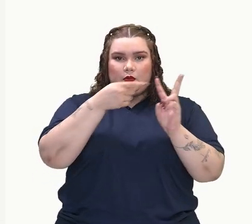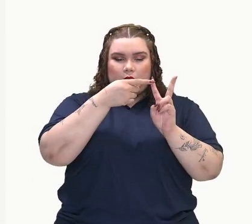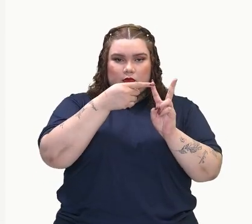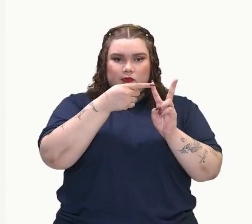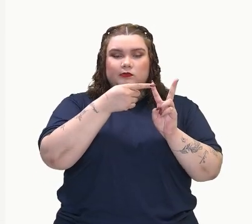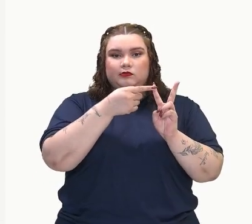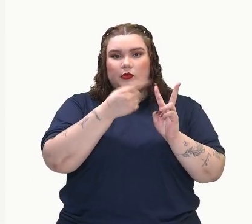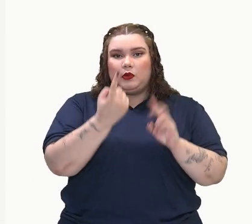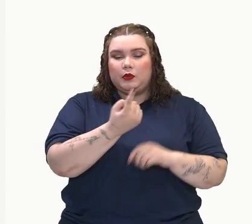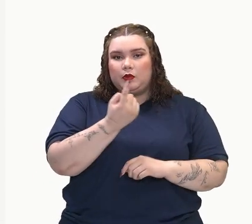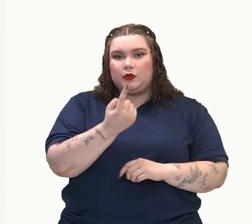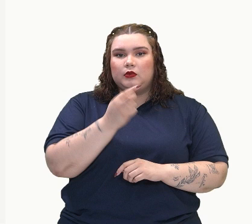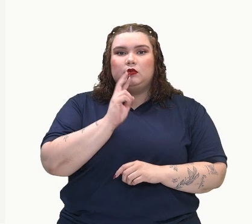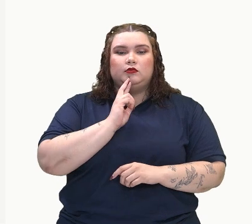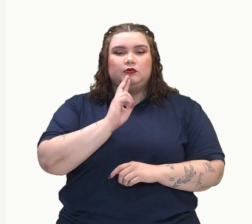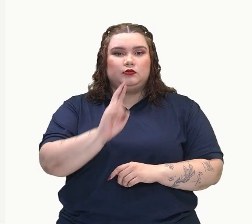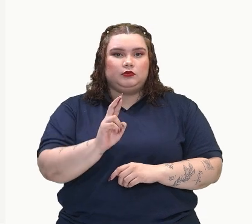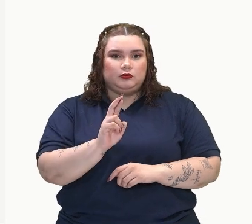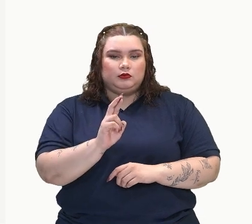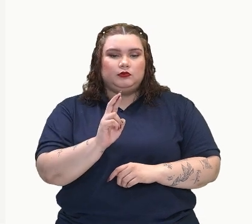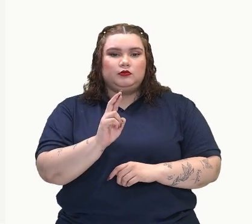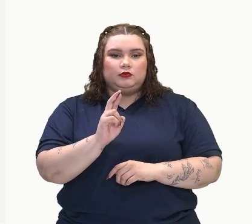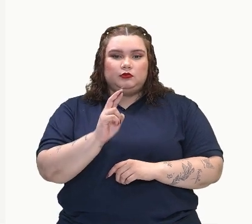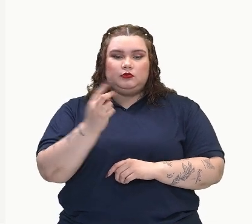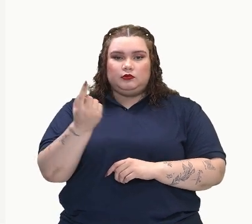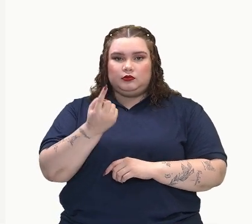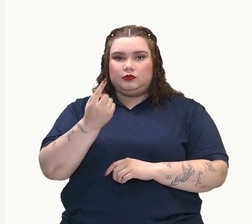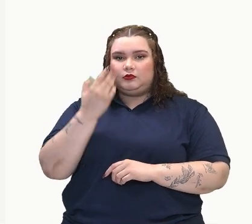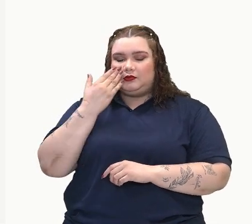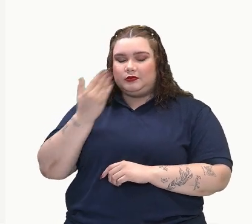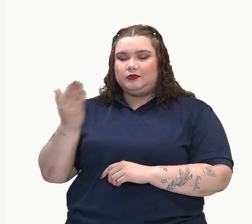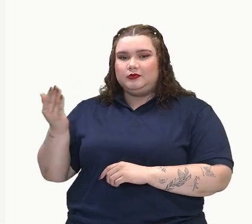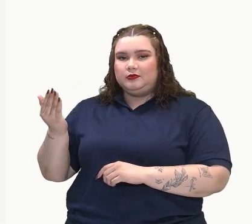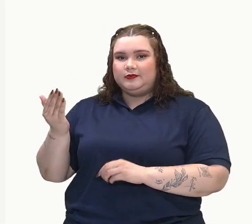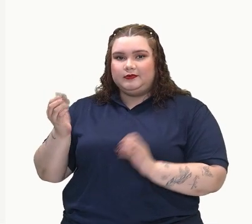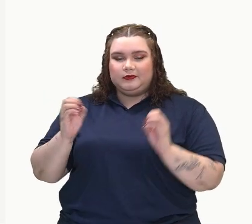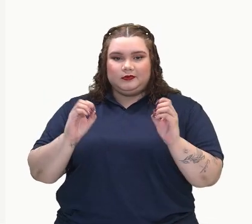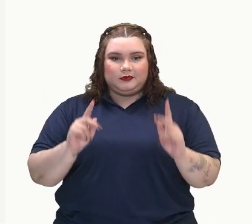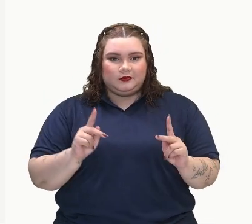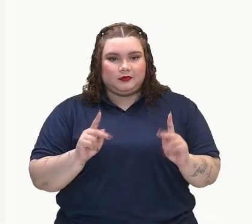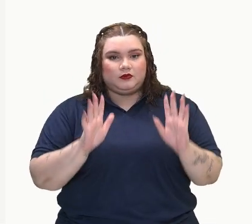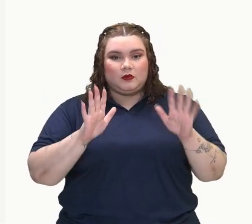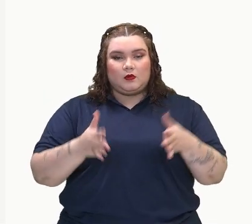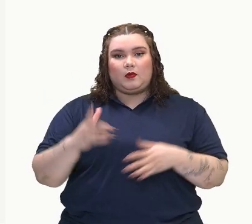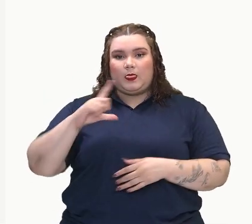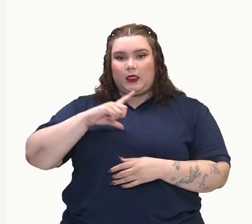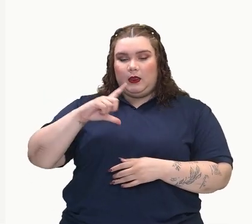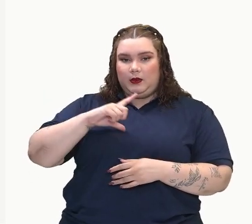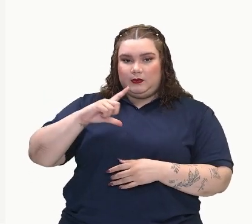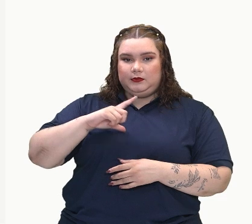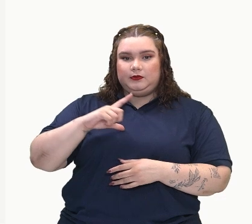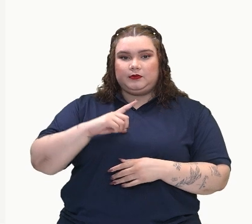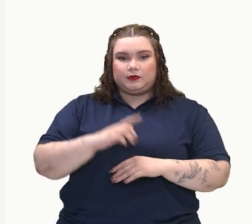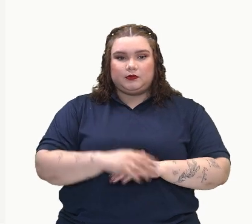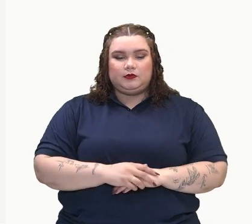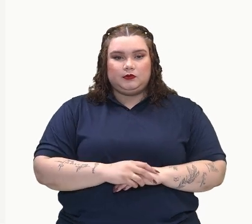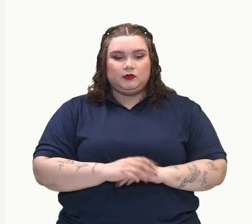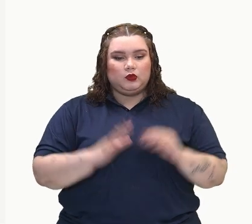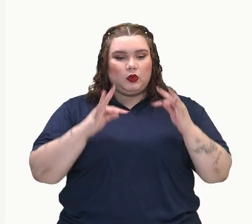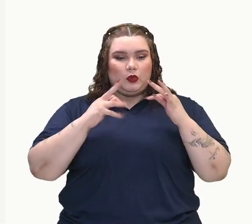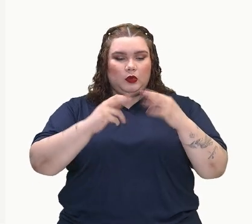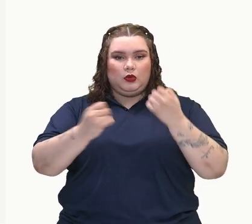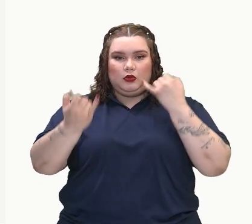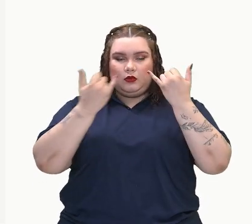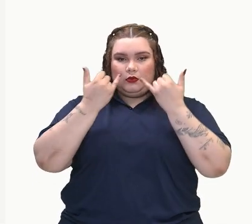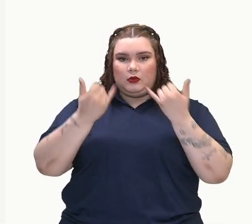segundo membro. Raiz quadrada de 1, não tem segredo, é 1. Beleza, agora eu já tenho aqui, ó, todos os dados.